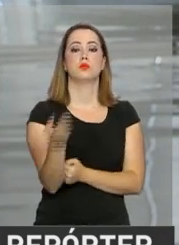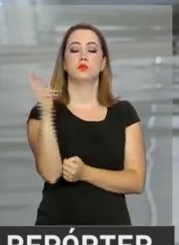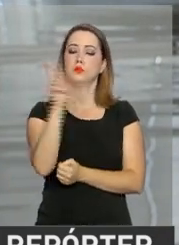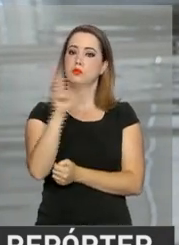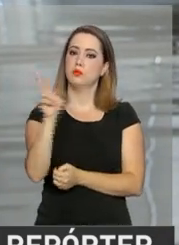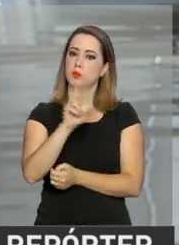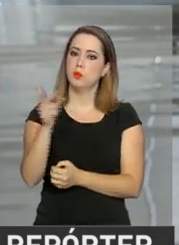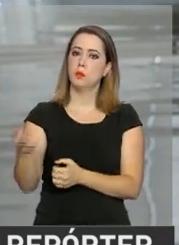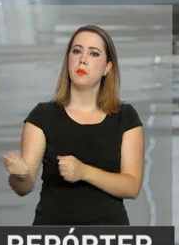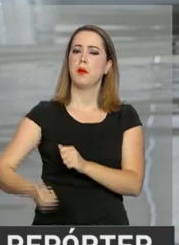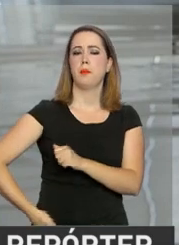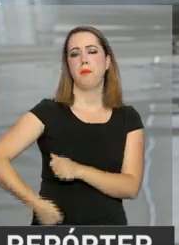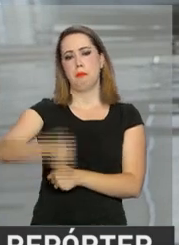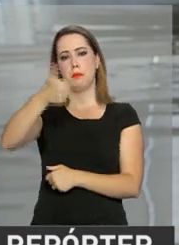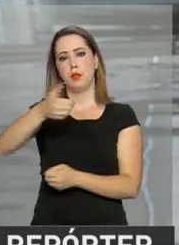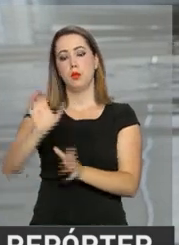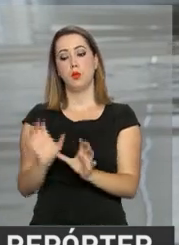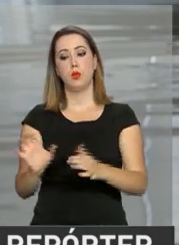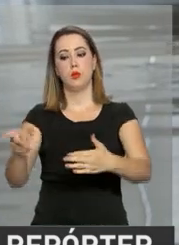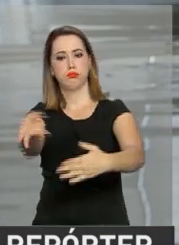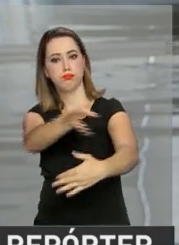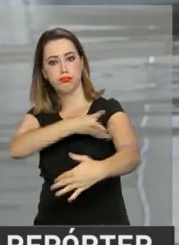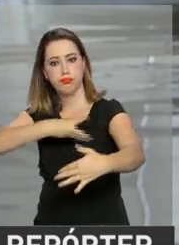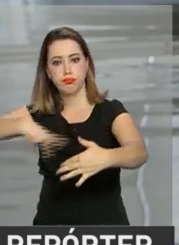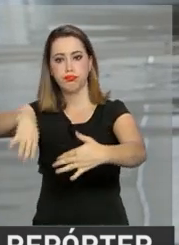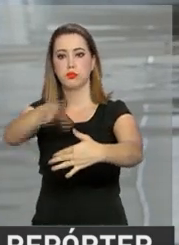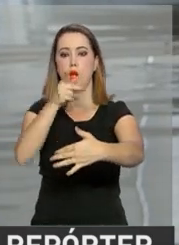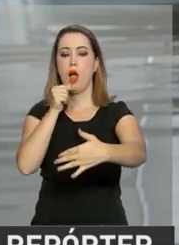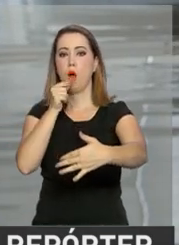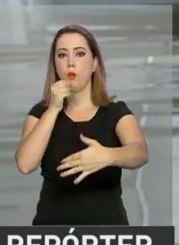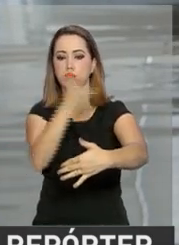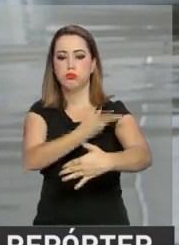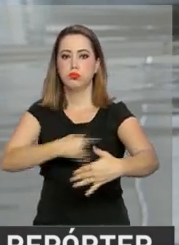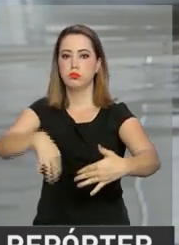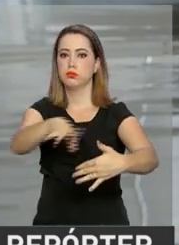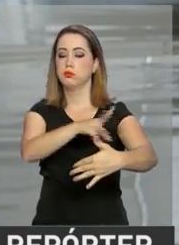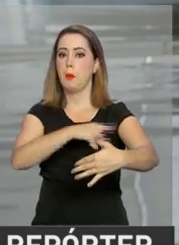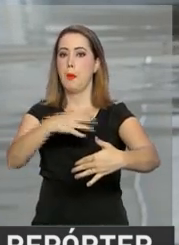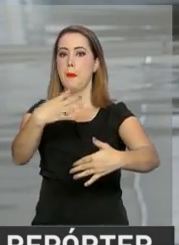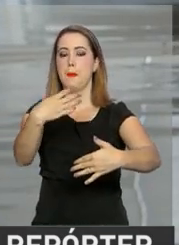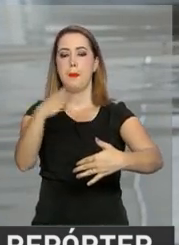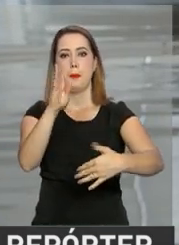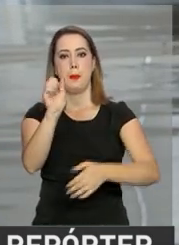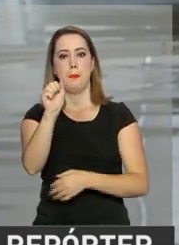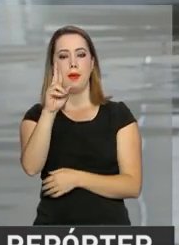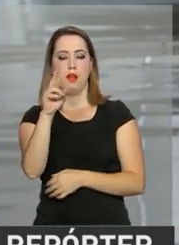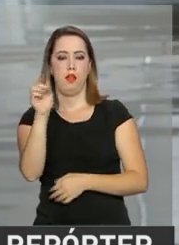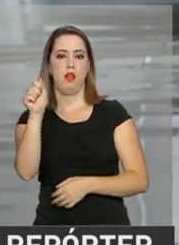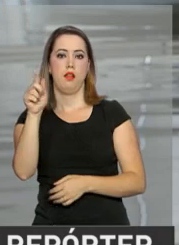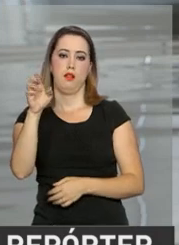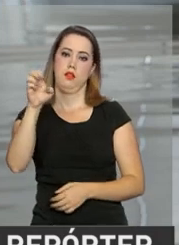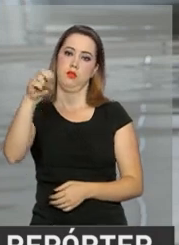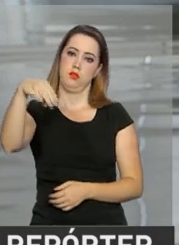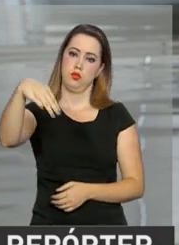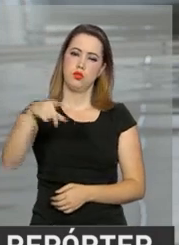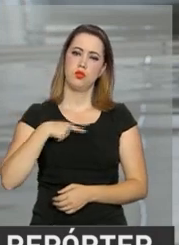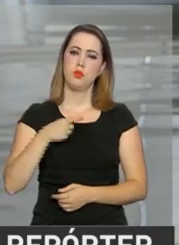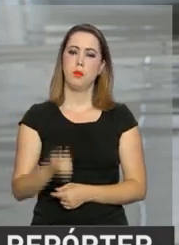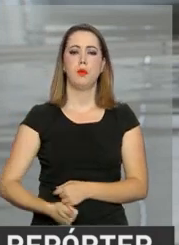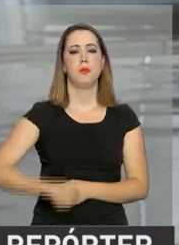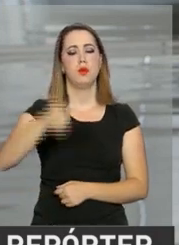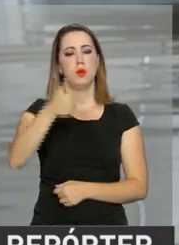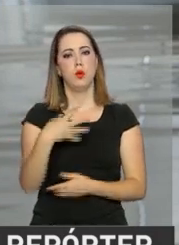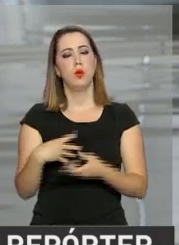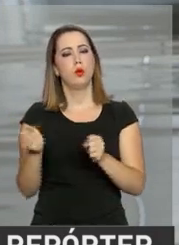recuperar e modernizar a barragem jucazinho a previsão é que essa obra que vai ter como foco a recuperação e a